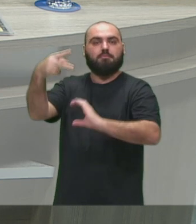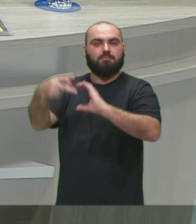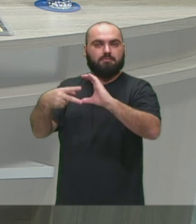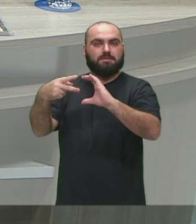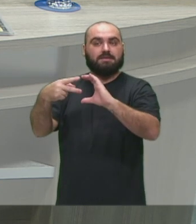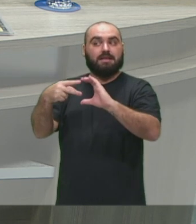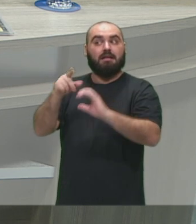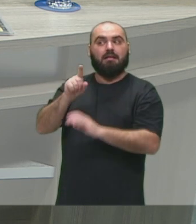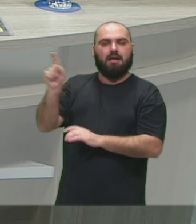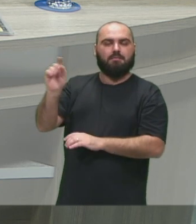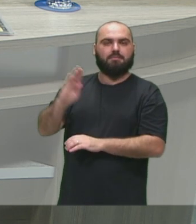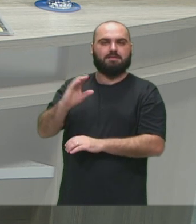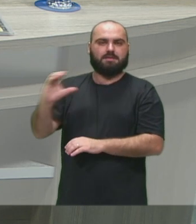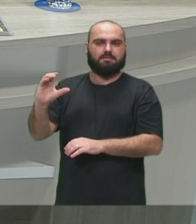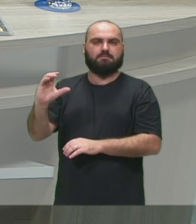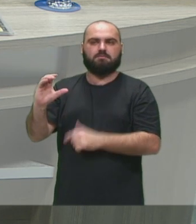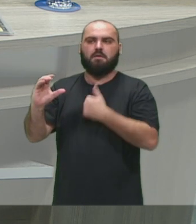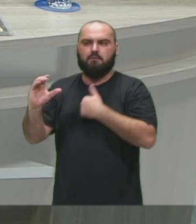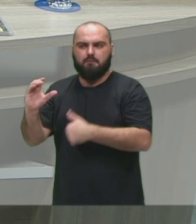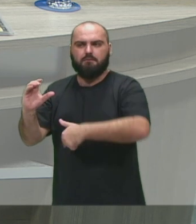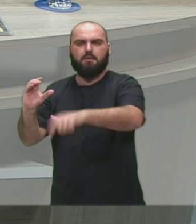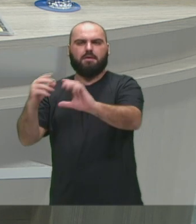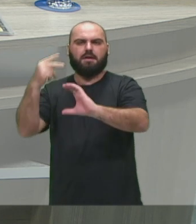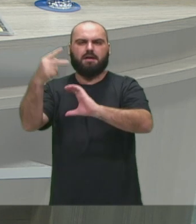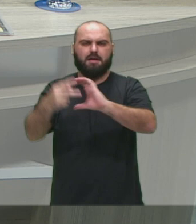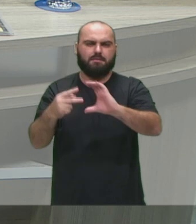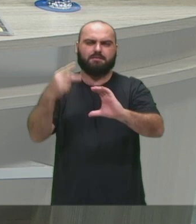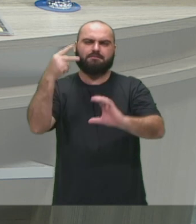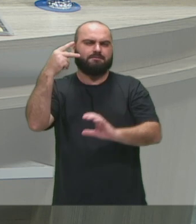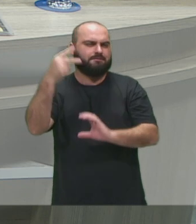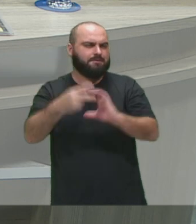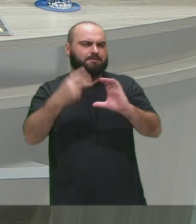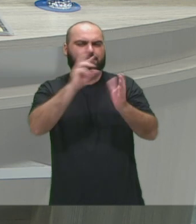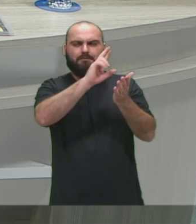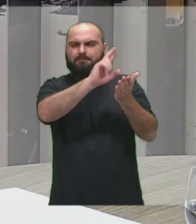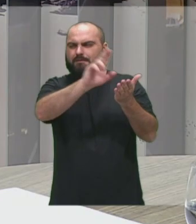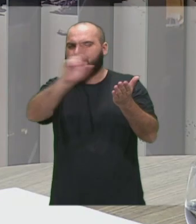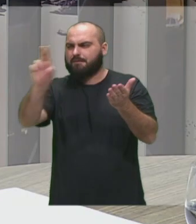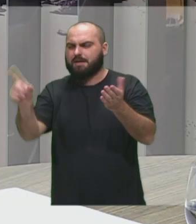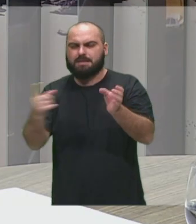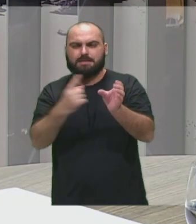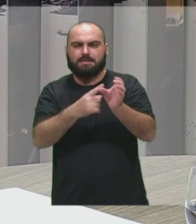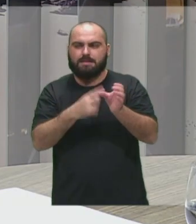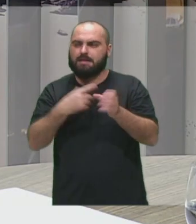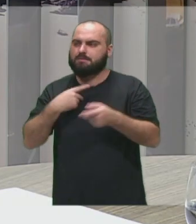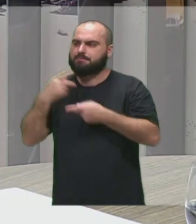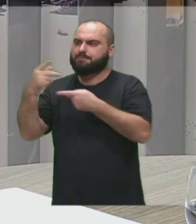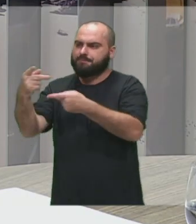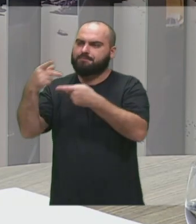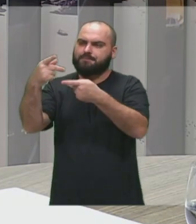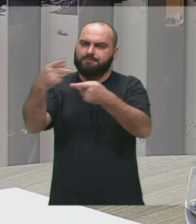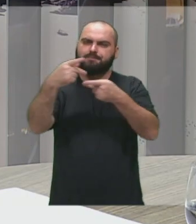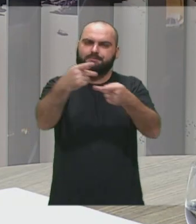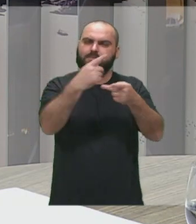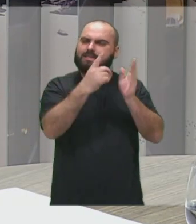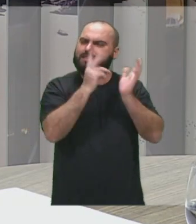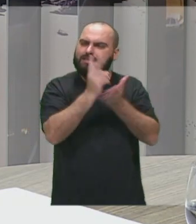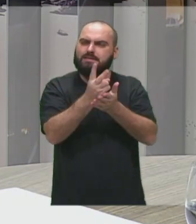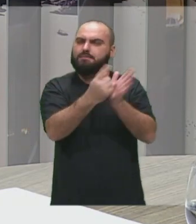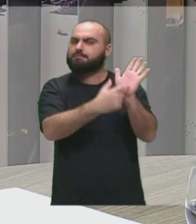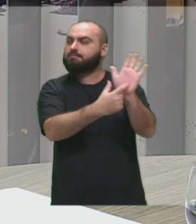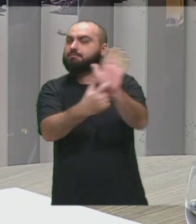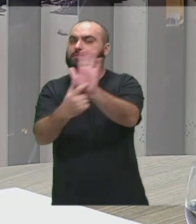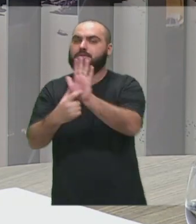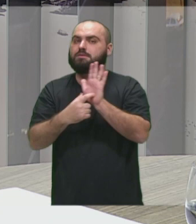eu comecei a circular por várias câmaras de vereadores, por vários lugares, e sempre carregando essa mensagem,